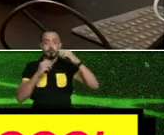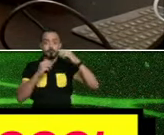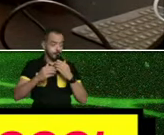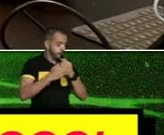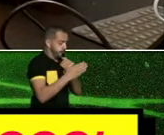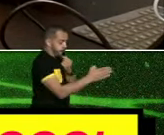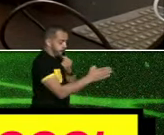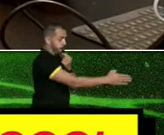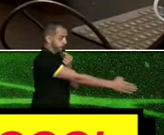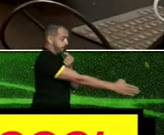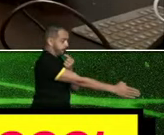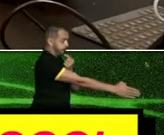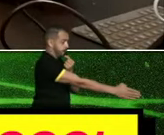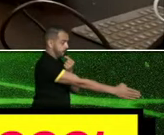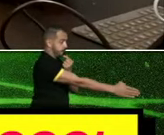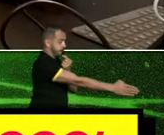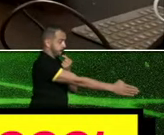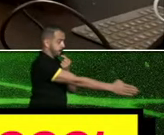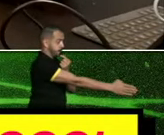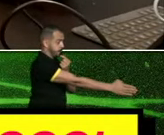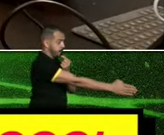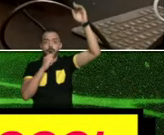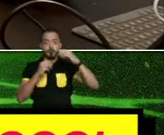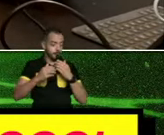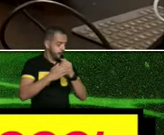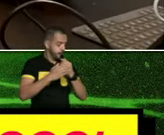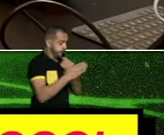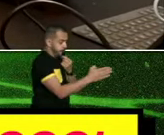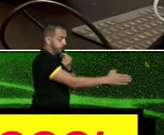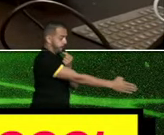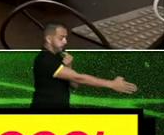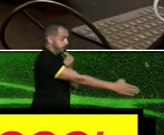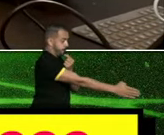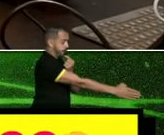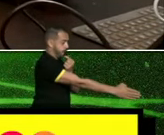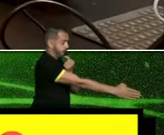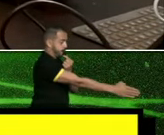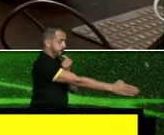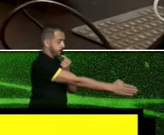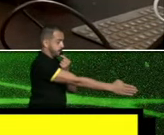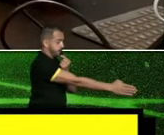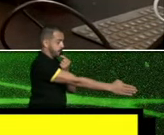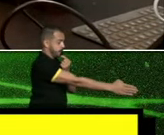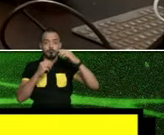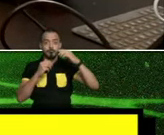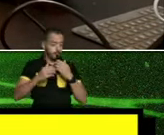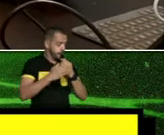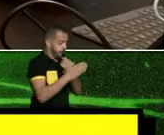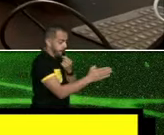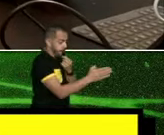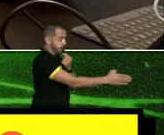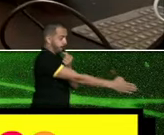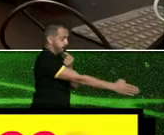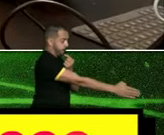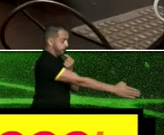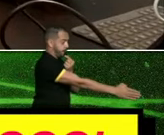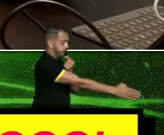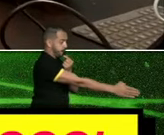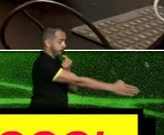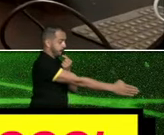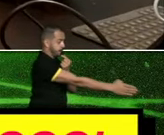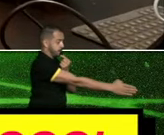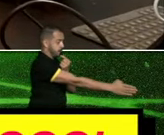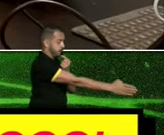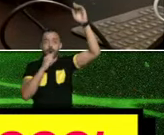gol do jogador mais decisivo que o janico a camisa do Atlético Givanildo